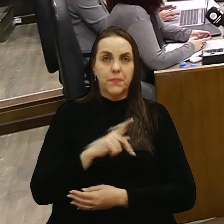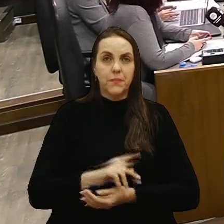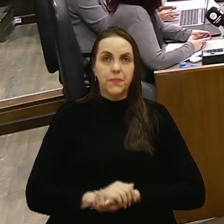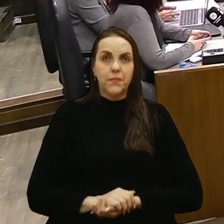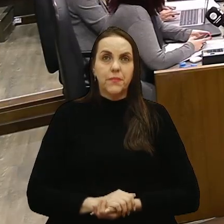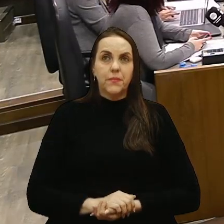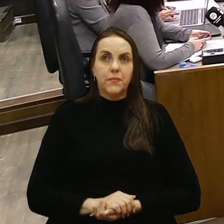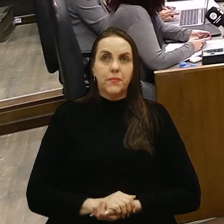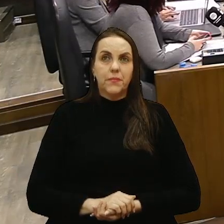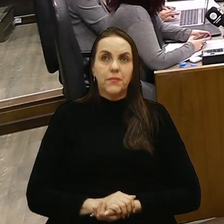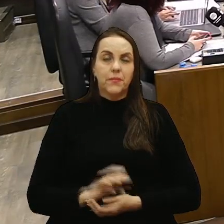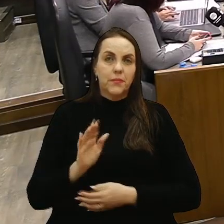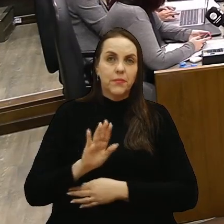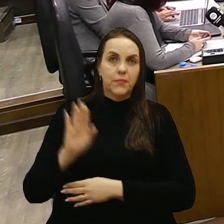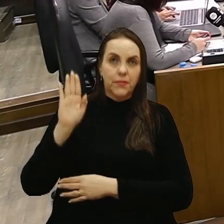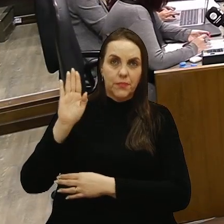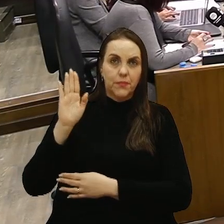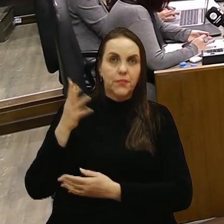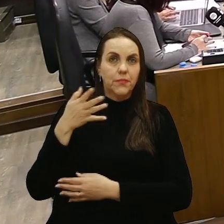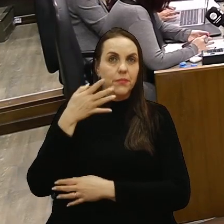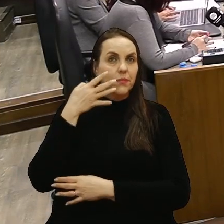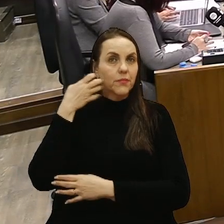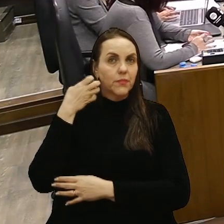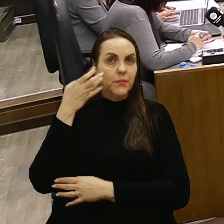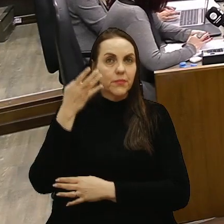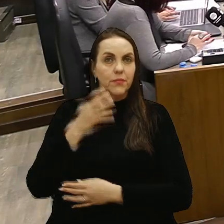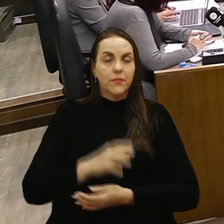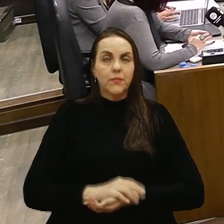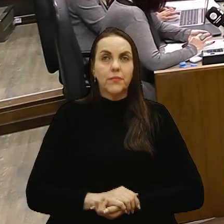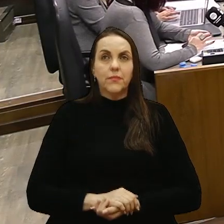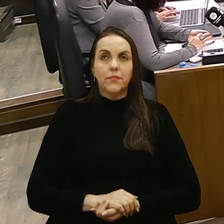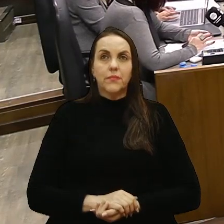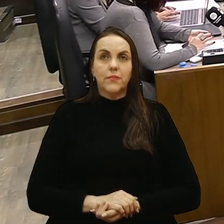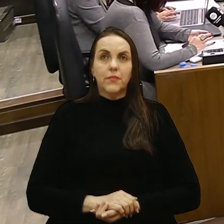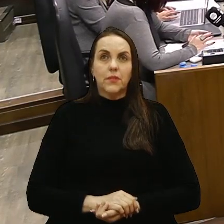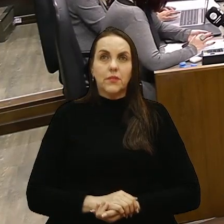declarar o vereador voto. D'Ambrós, para declarar voto, o vereador Jack. Senhor presidente,